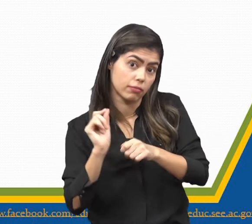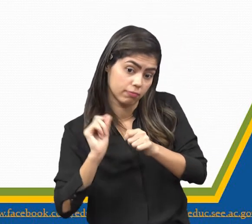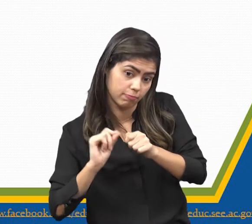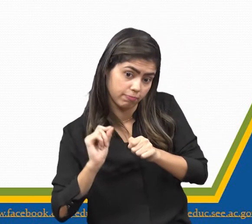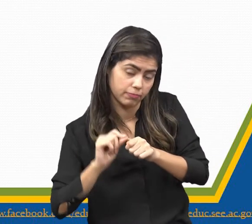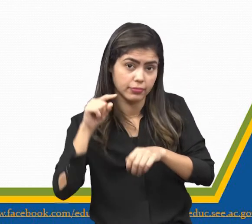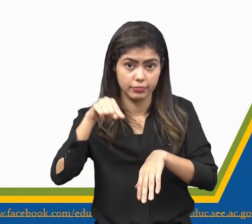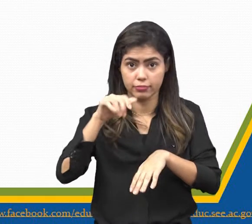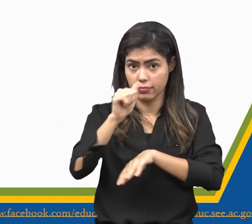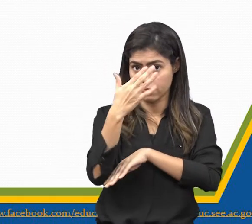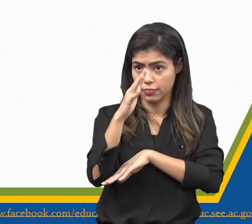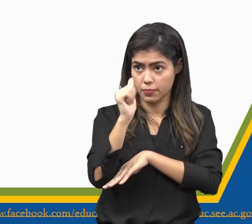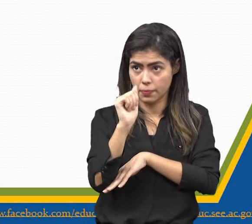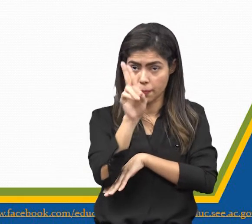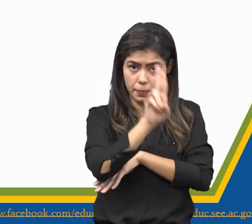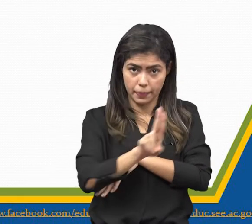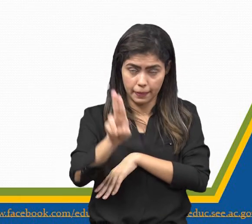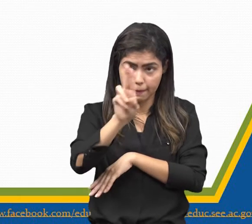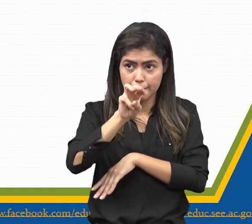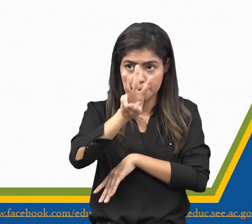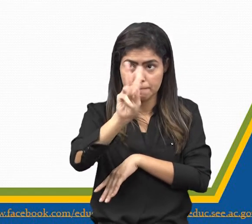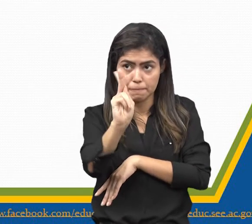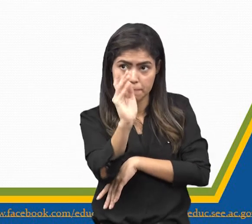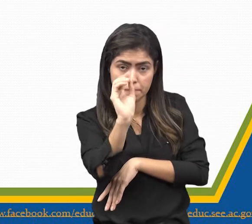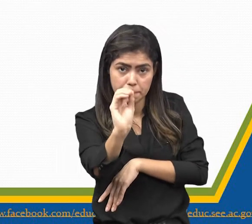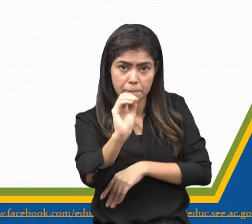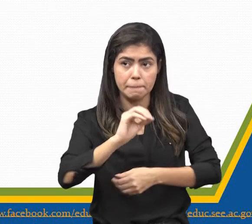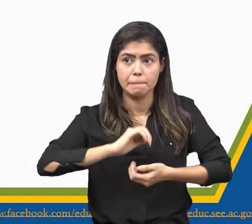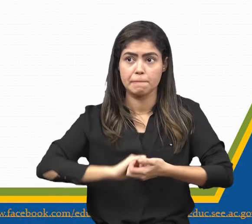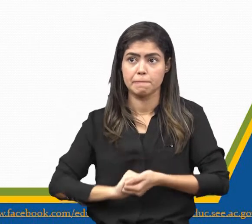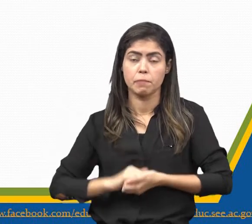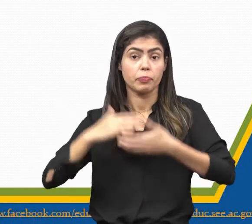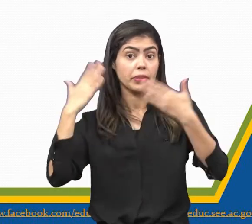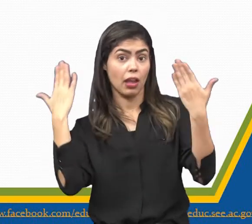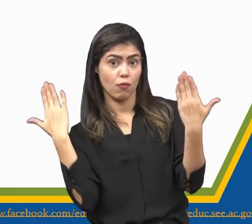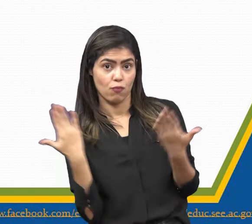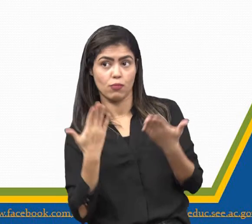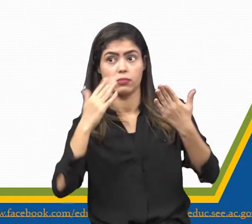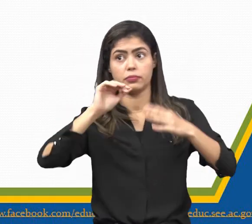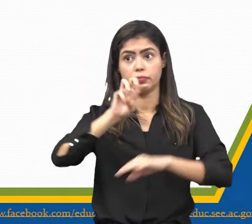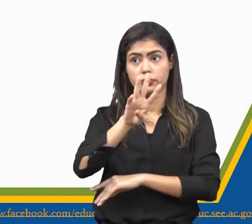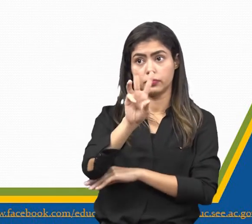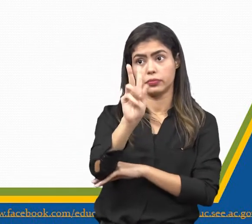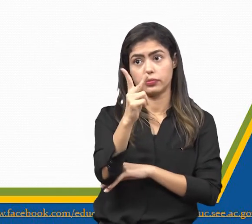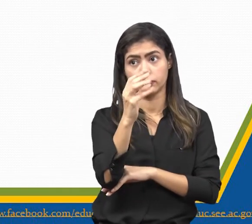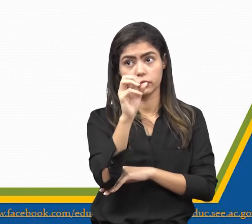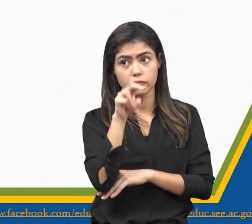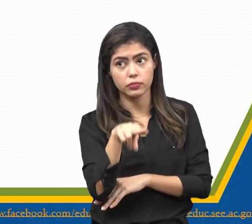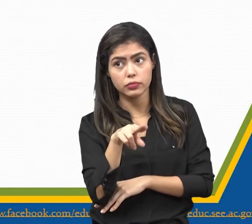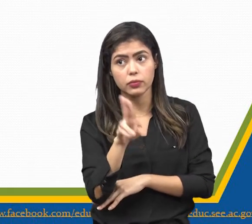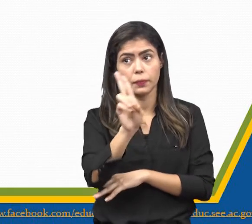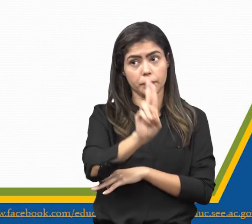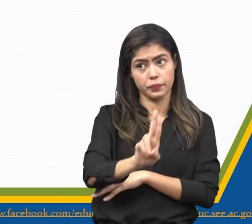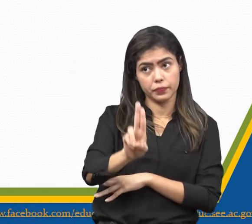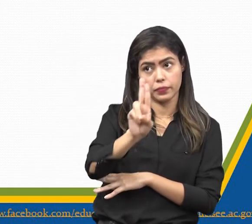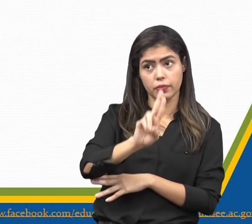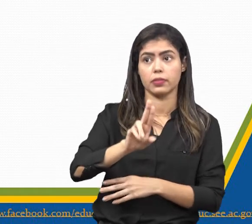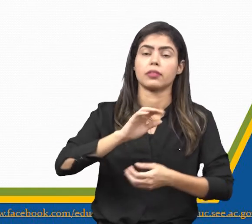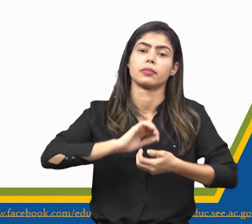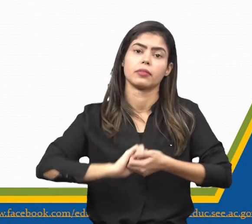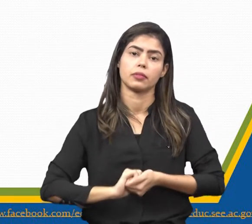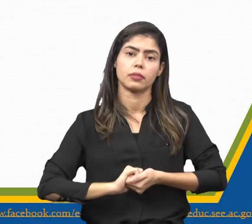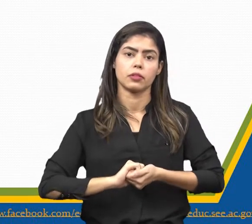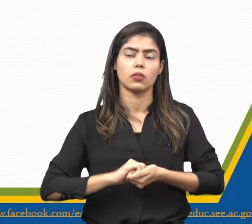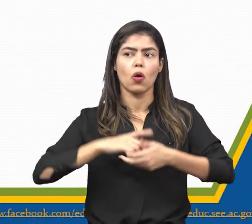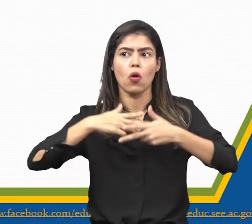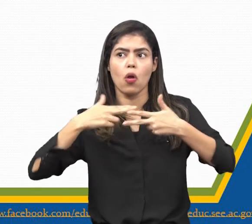Eu uso o pronome relativo who. Agora, o Juan é usado. We use Juan if the pronoun is